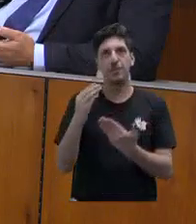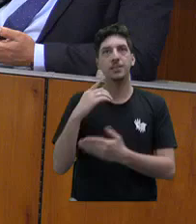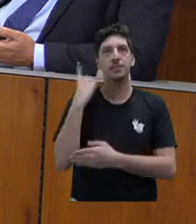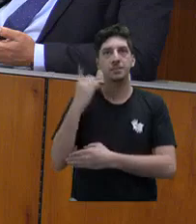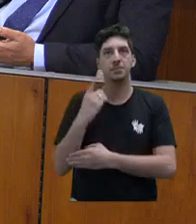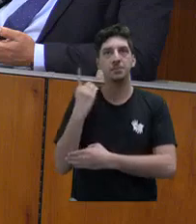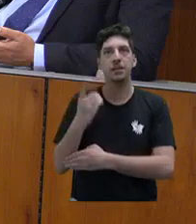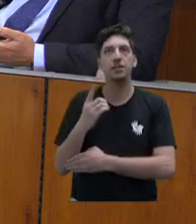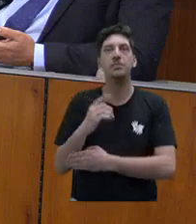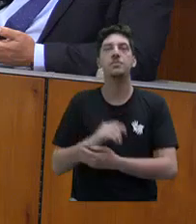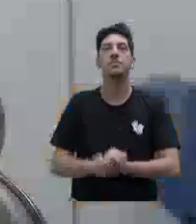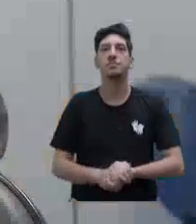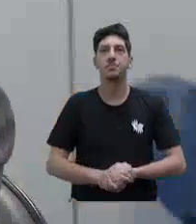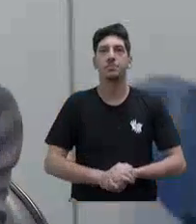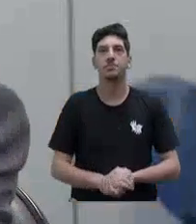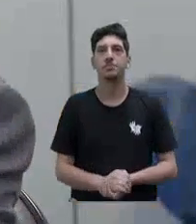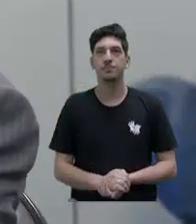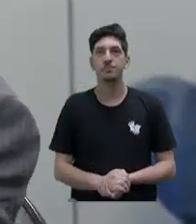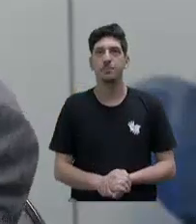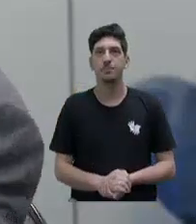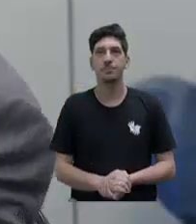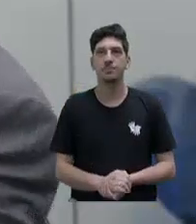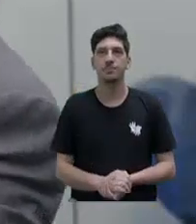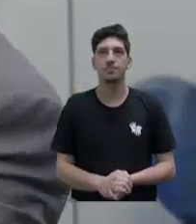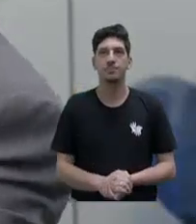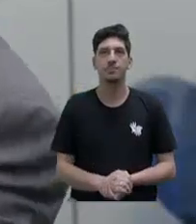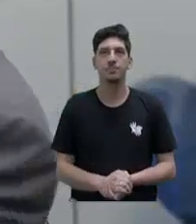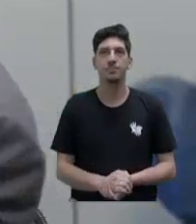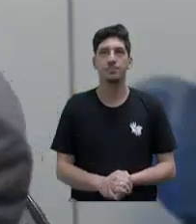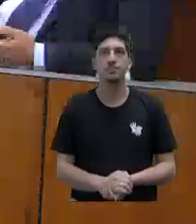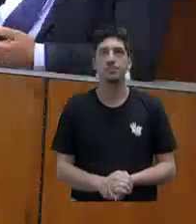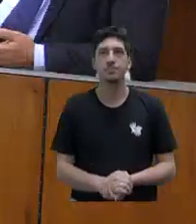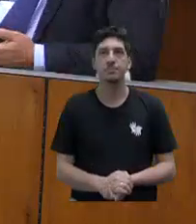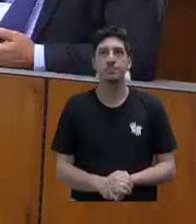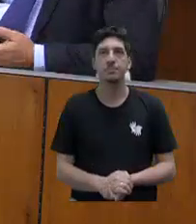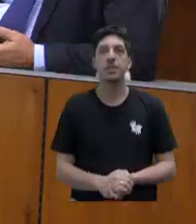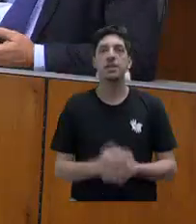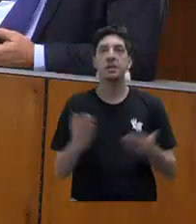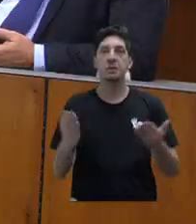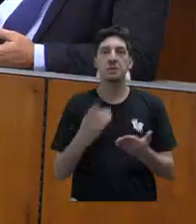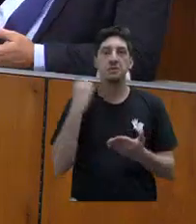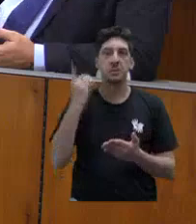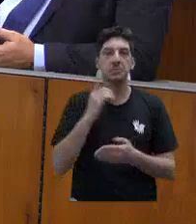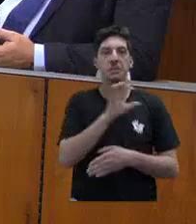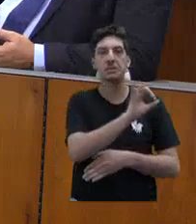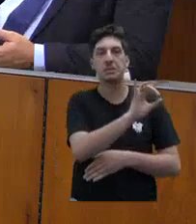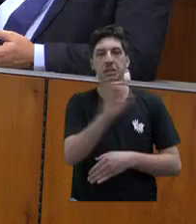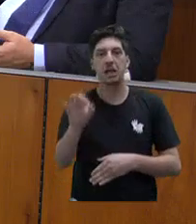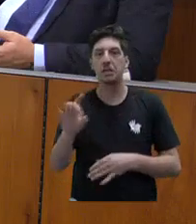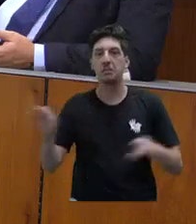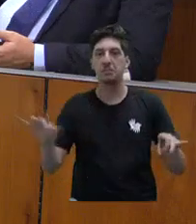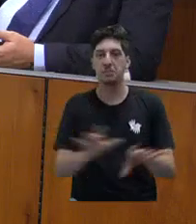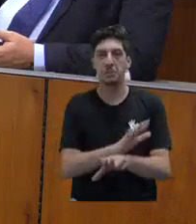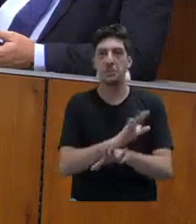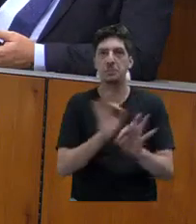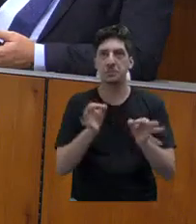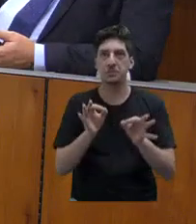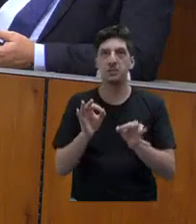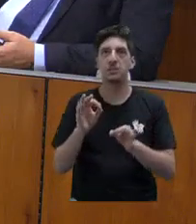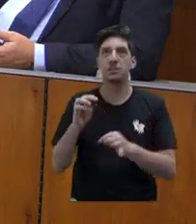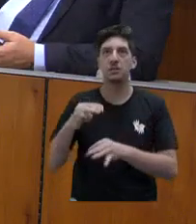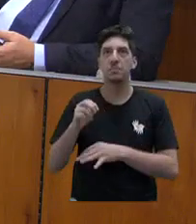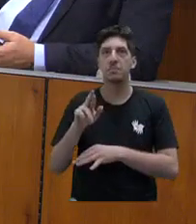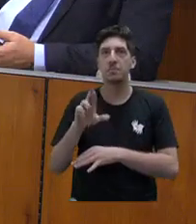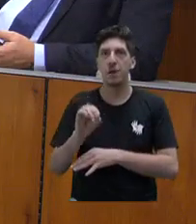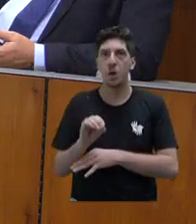Laviola. Bom, acho que agora já terminou os deputados inscritos, né? Deputado Mauro Tramonte. Eu